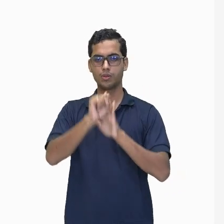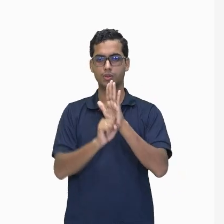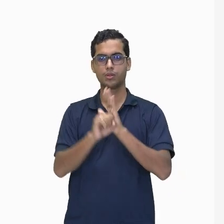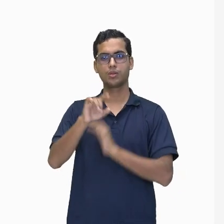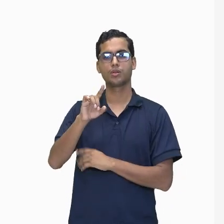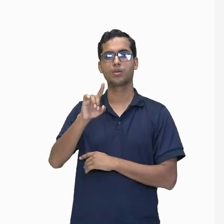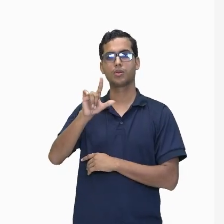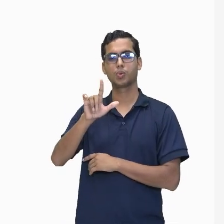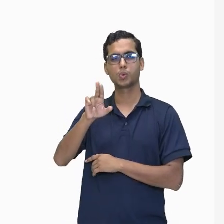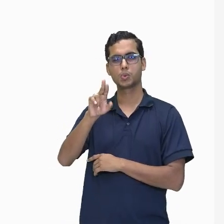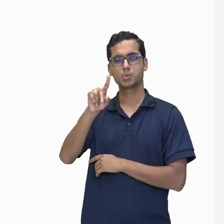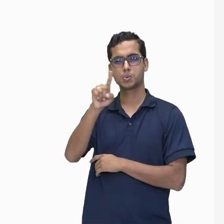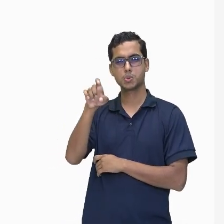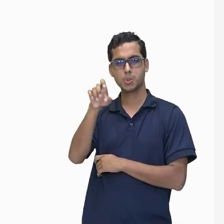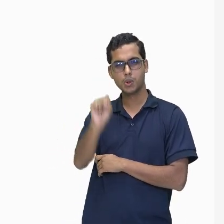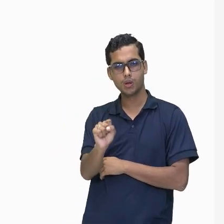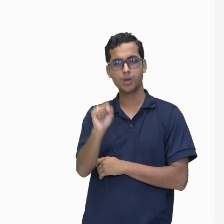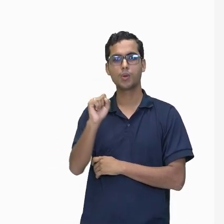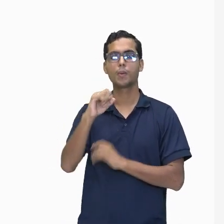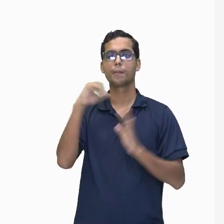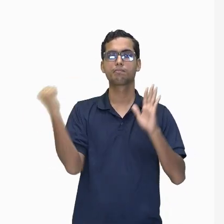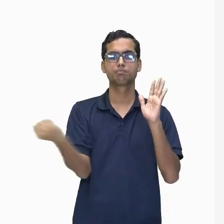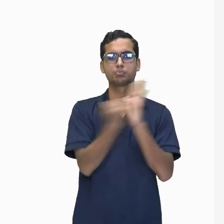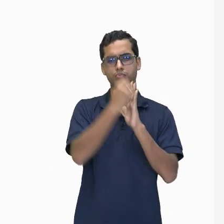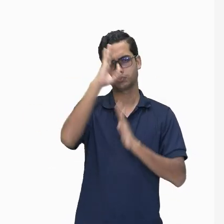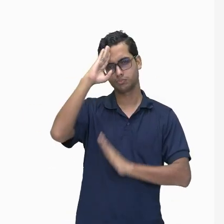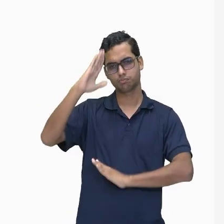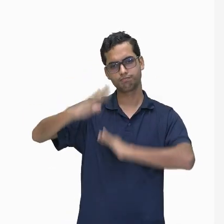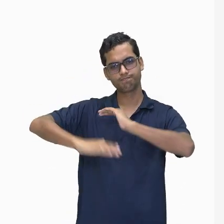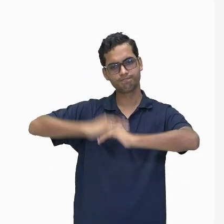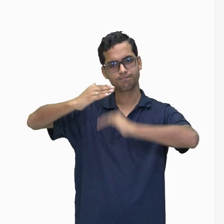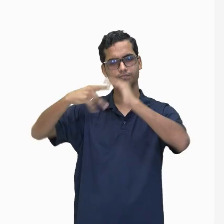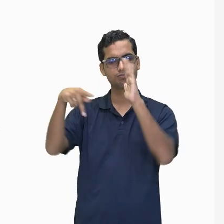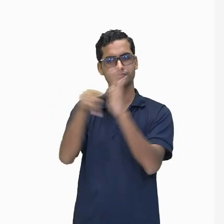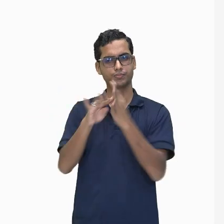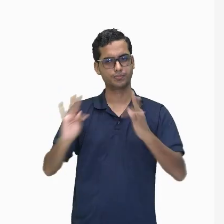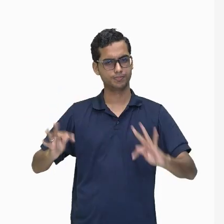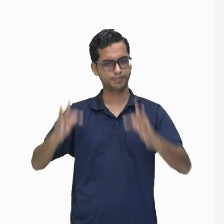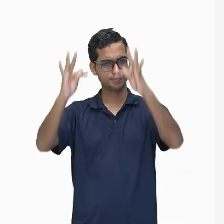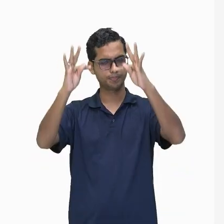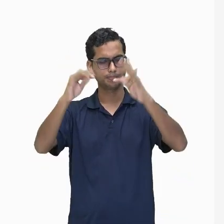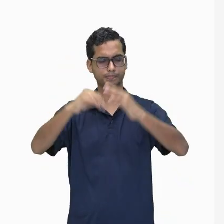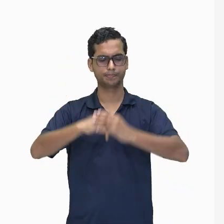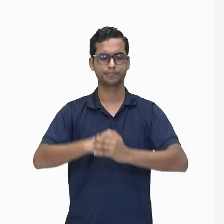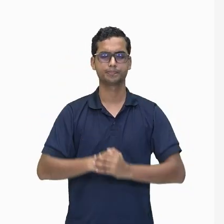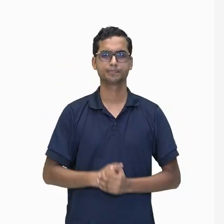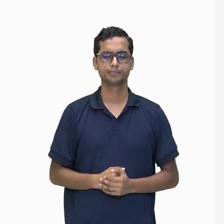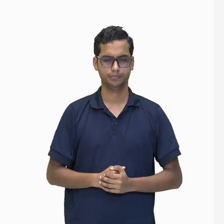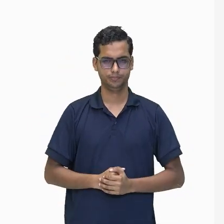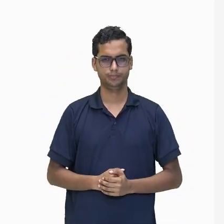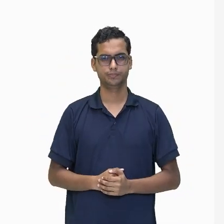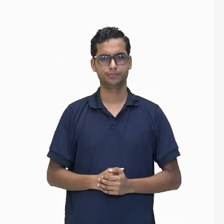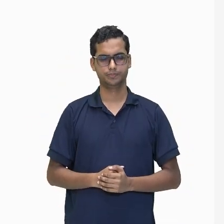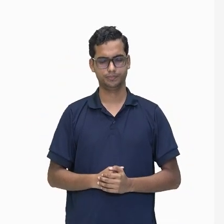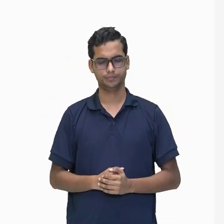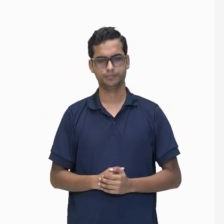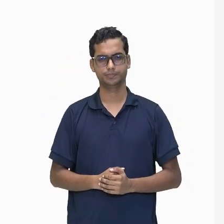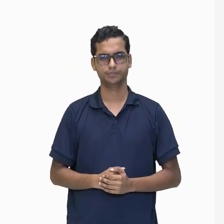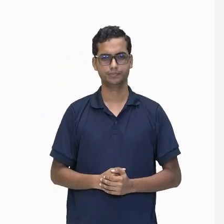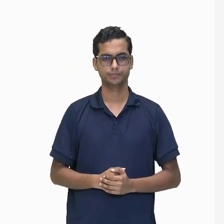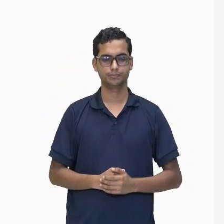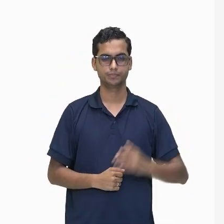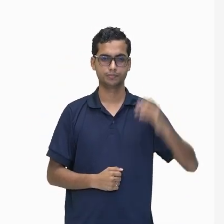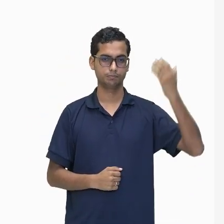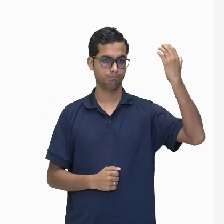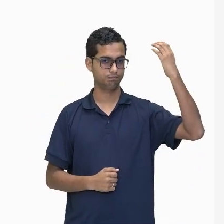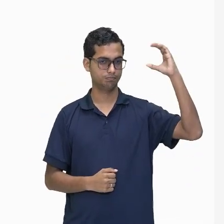foi marcado por um avanço e desenvolvimento tecnológico para aquele período, científico